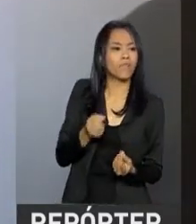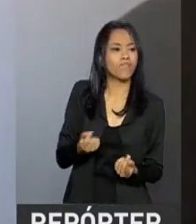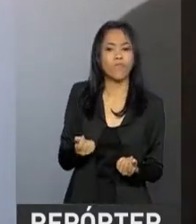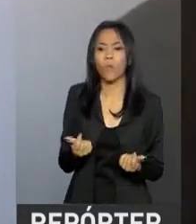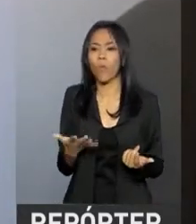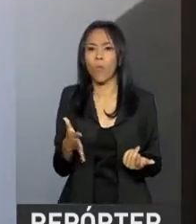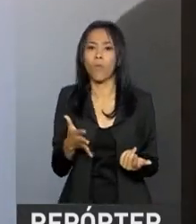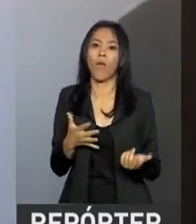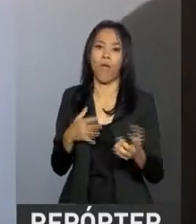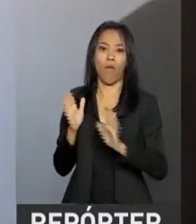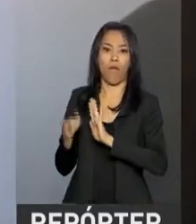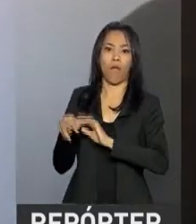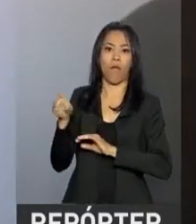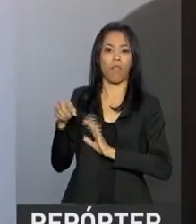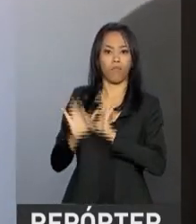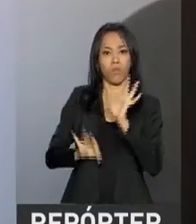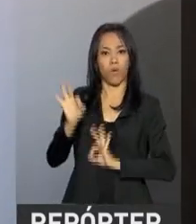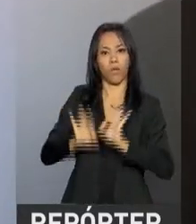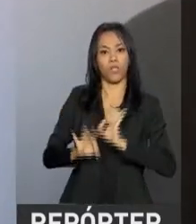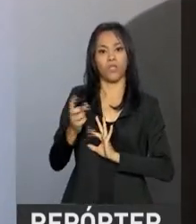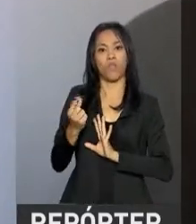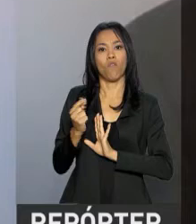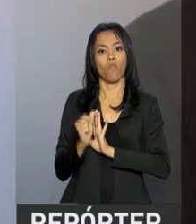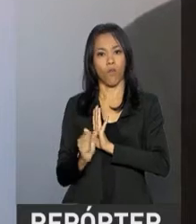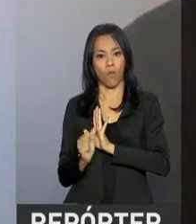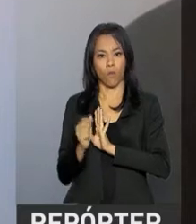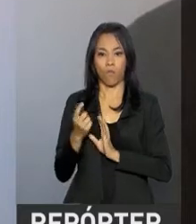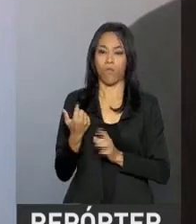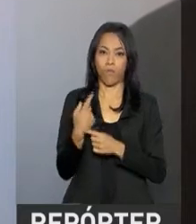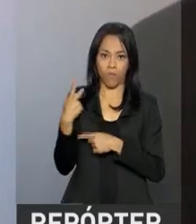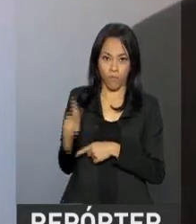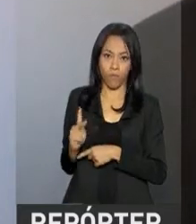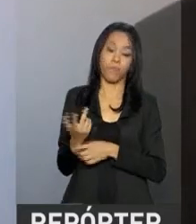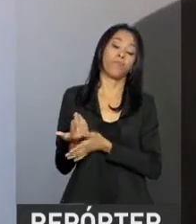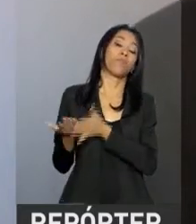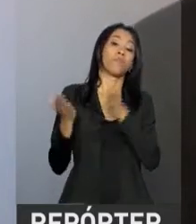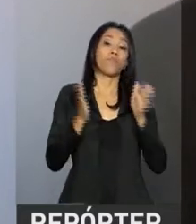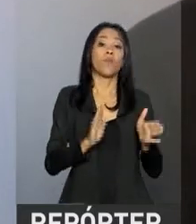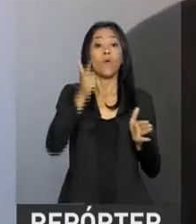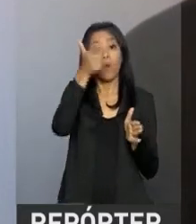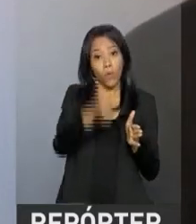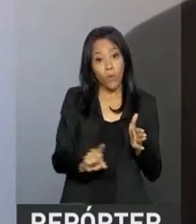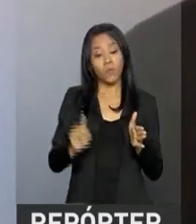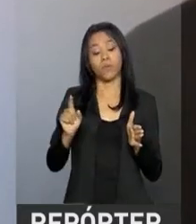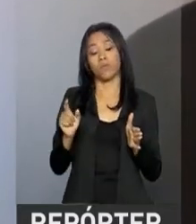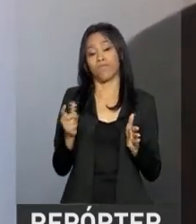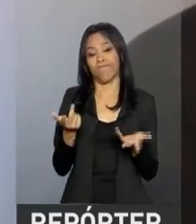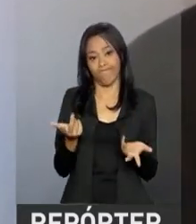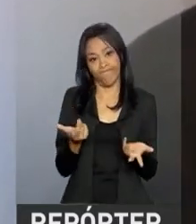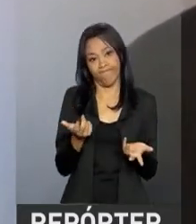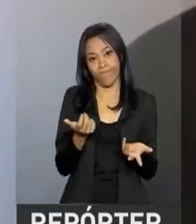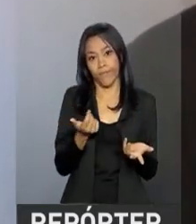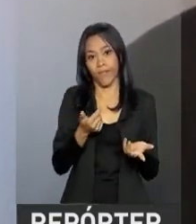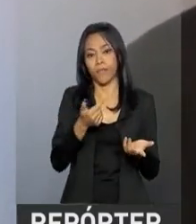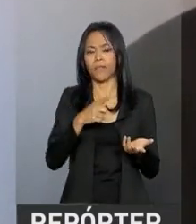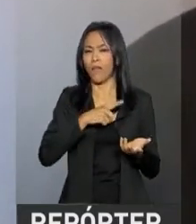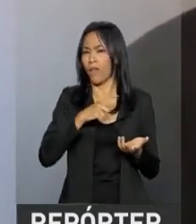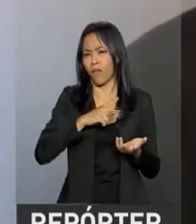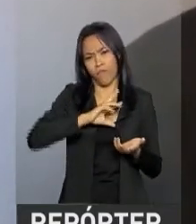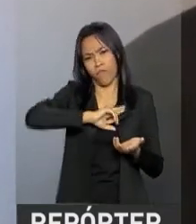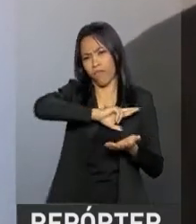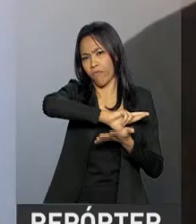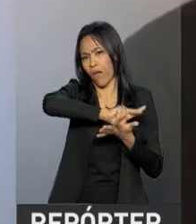produção da empresa. Em relação a outros fatores, no entanto, existem sim diversos